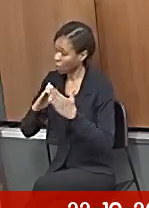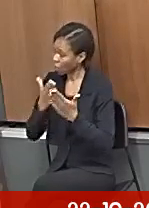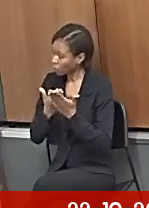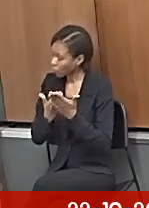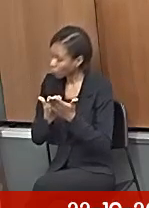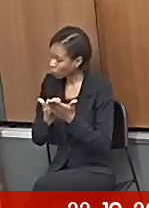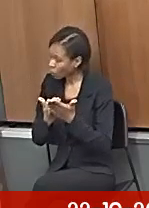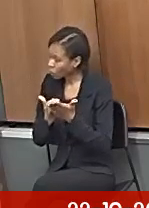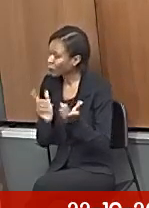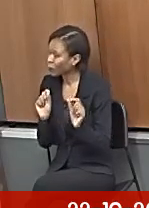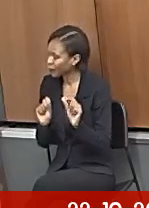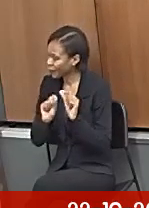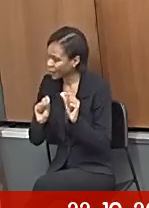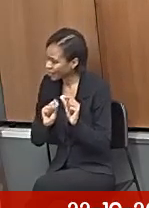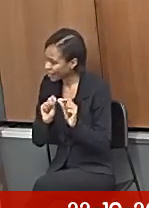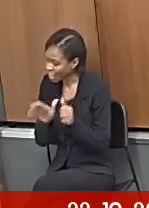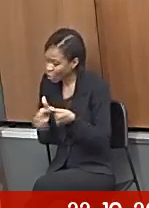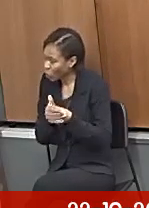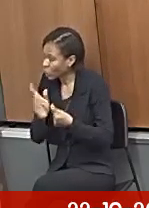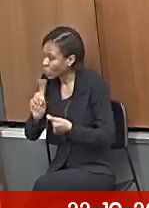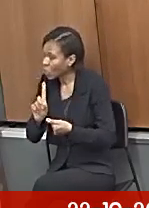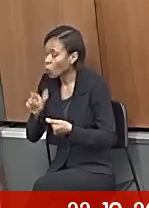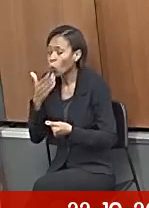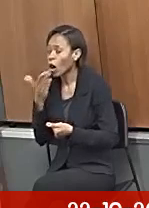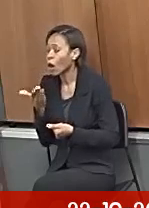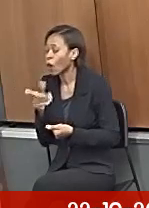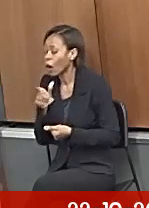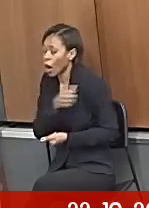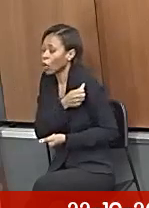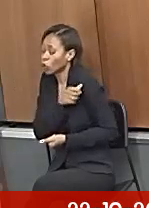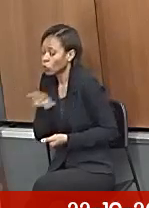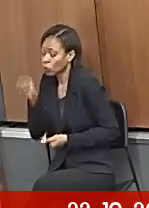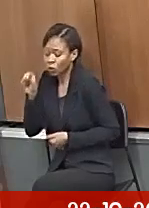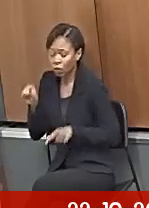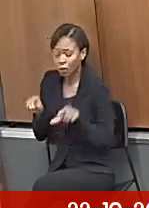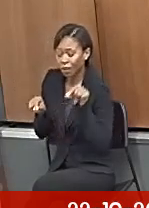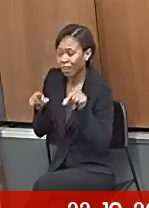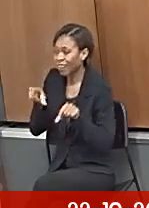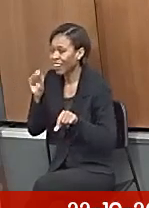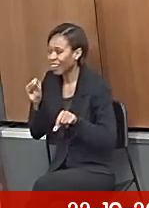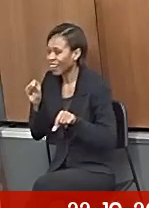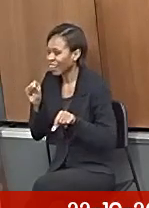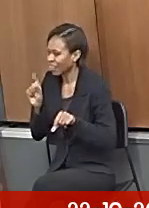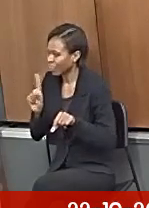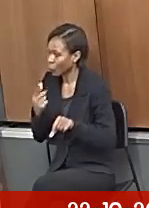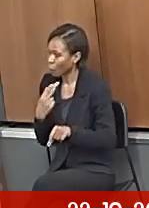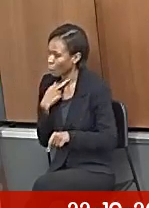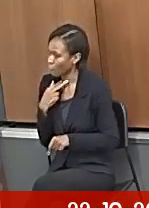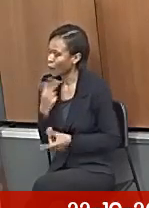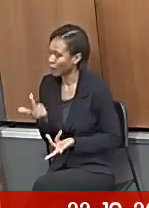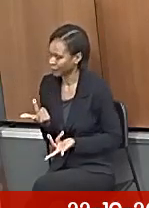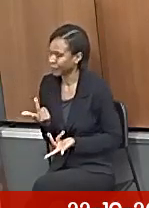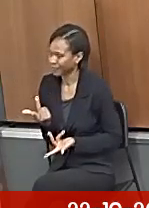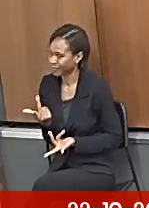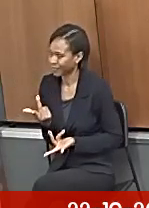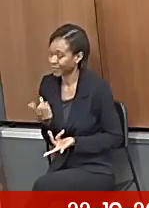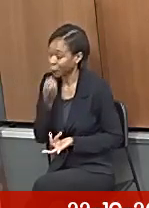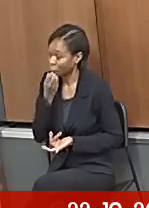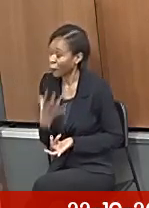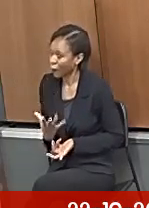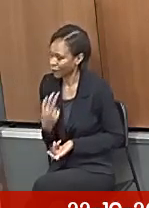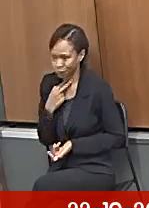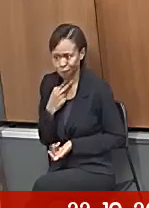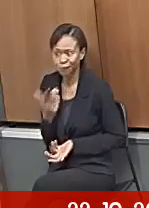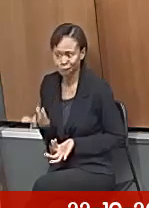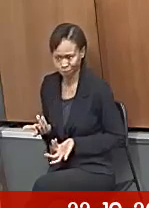nem no asterisco quais os alunos que ela prefere. Até porque não pode. Ainda bem que não pode. Ainda bem que não